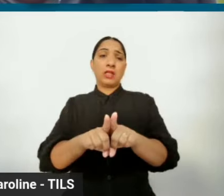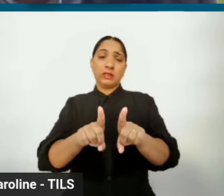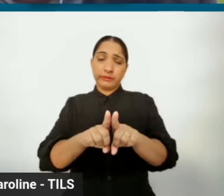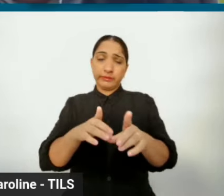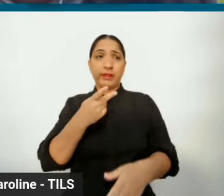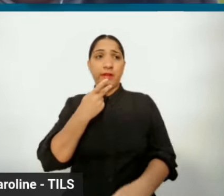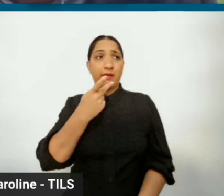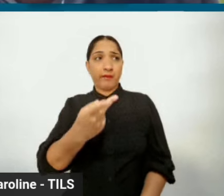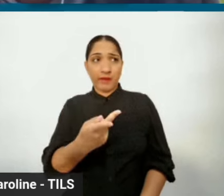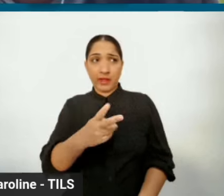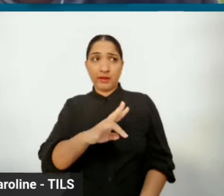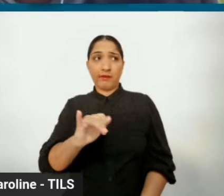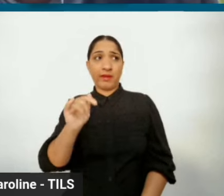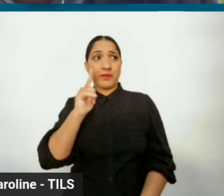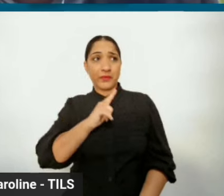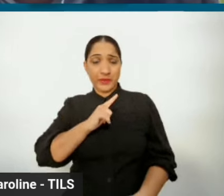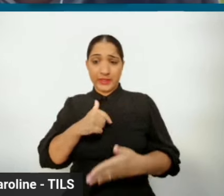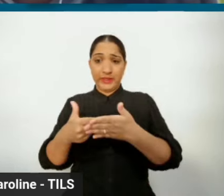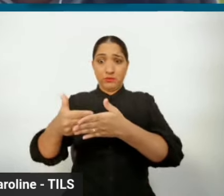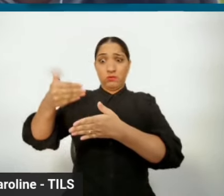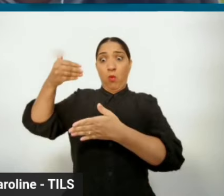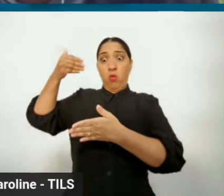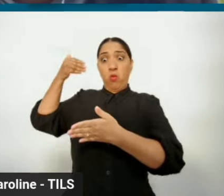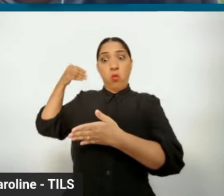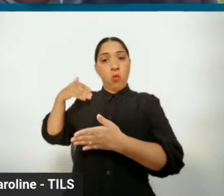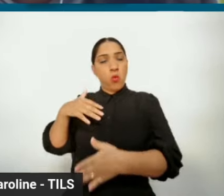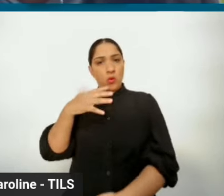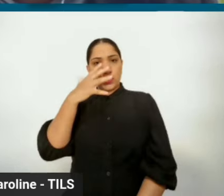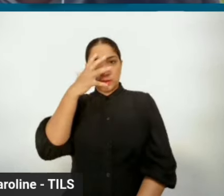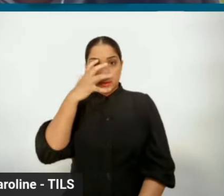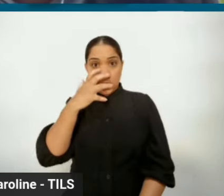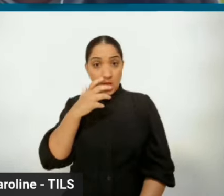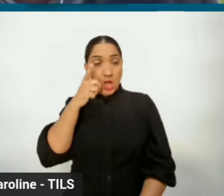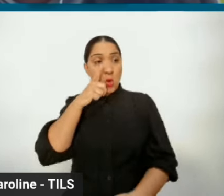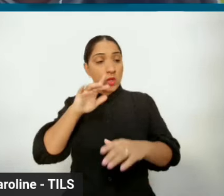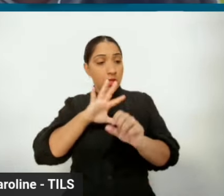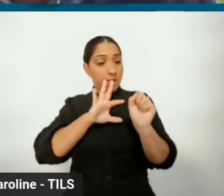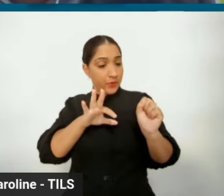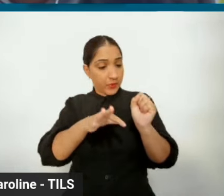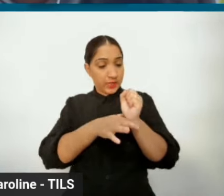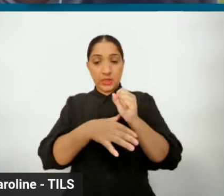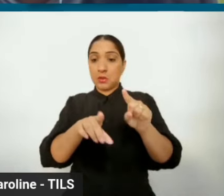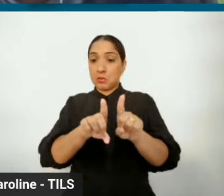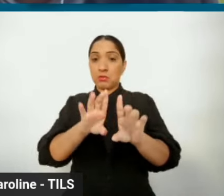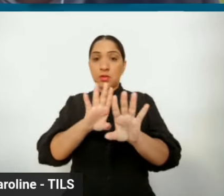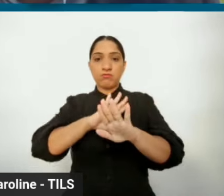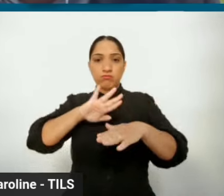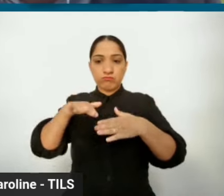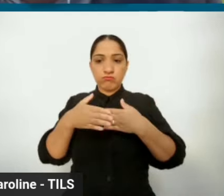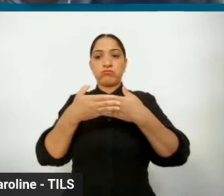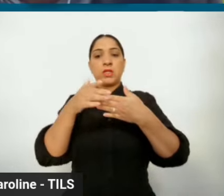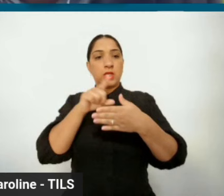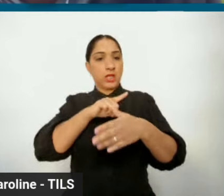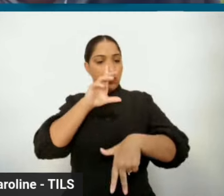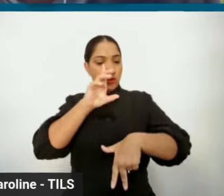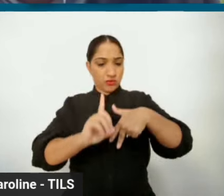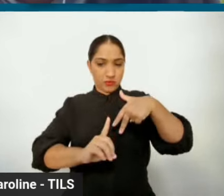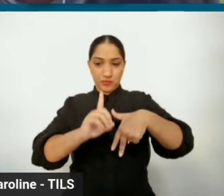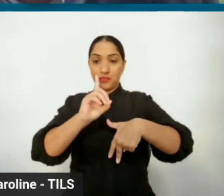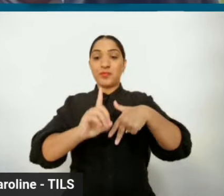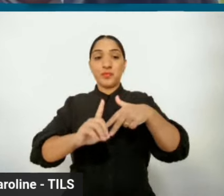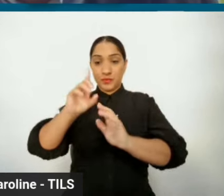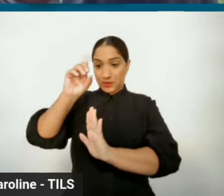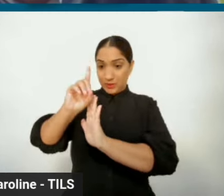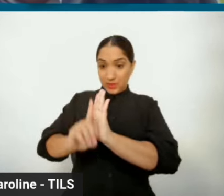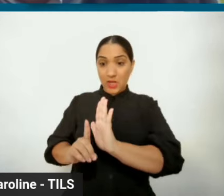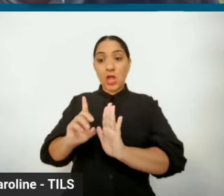muito severos para toda a política de proteção e promoção dos direitos das pessoas com deficiência.